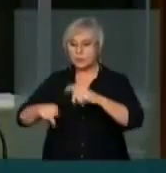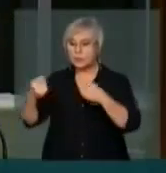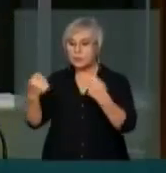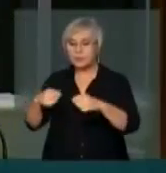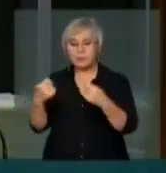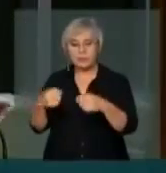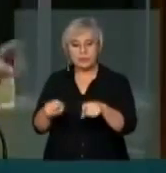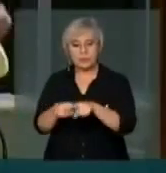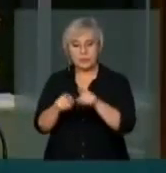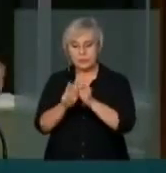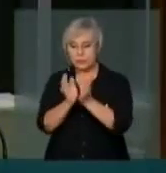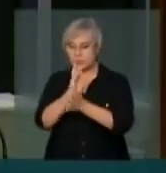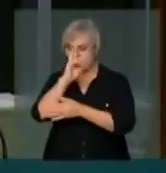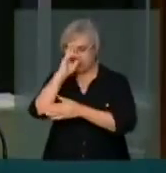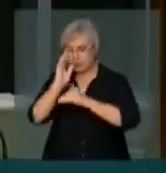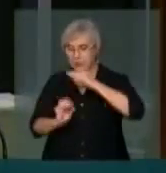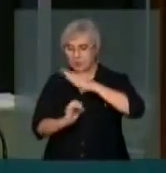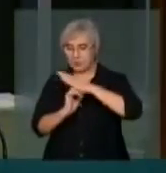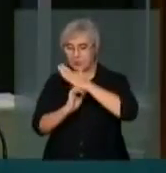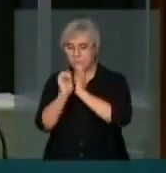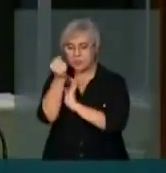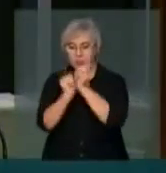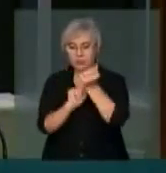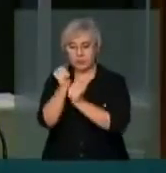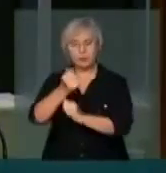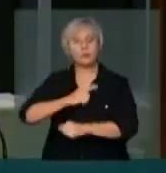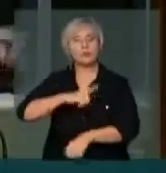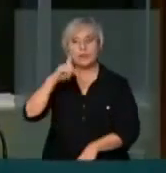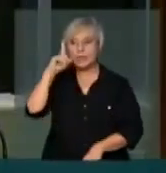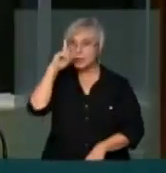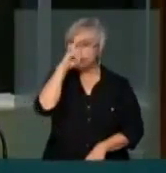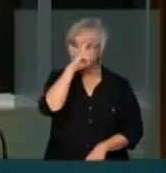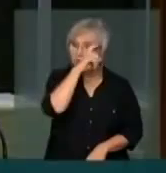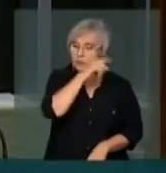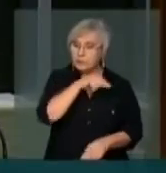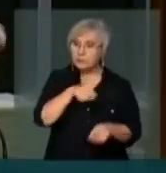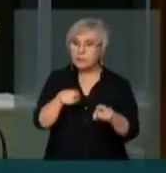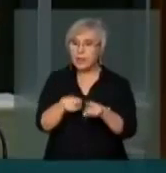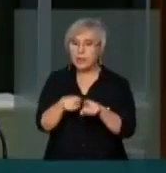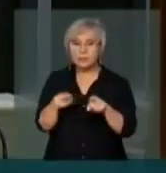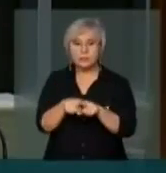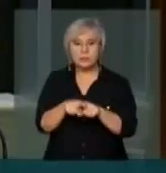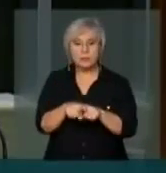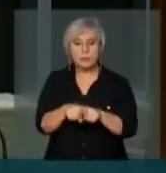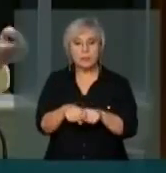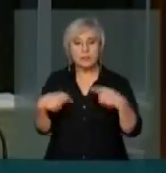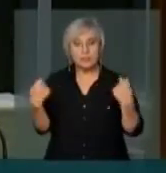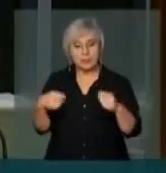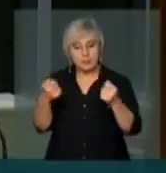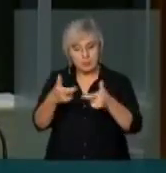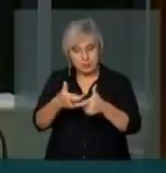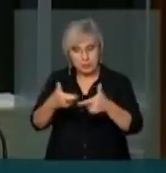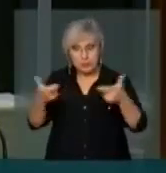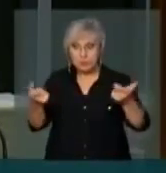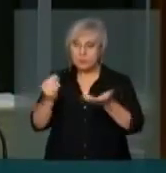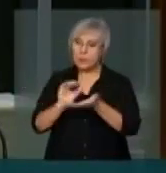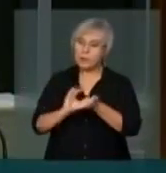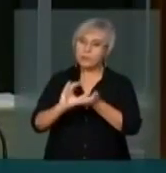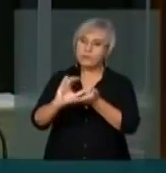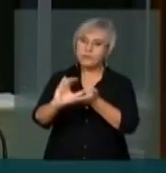os empresários da indústria que enfrentam dificuldades e que precisam ampliar seus